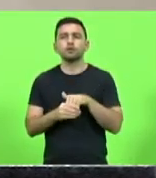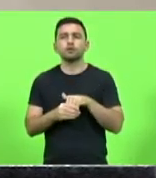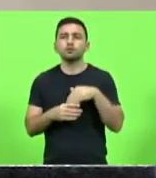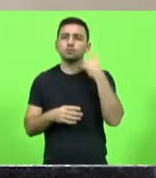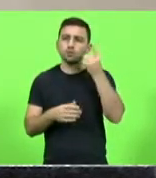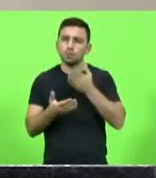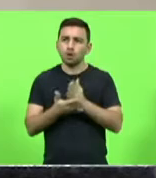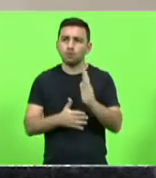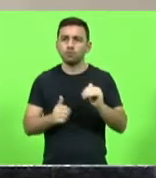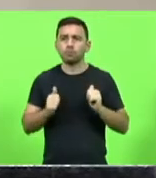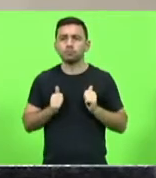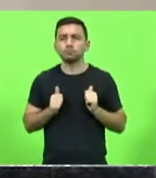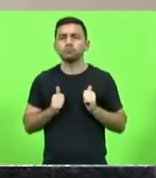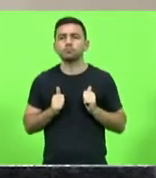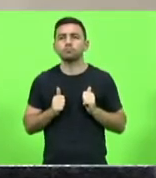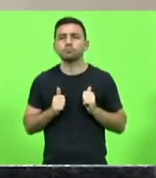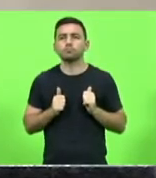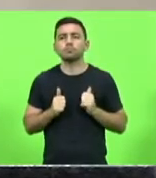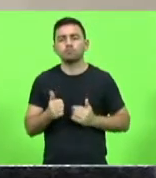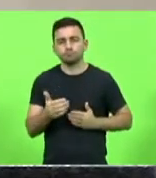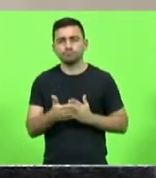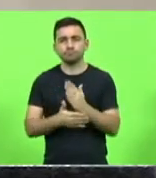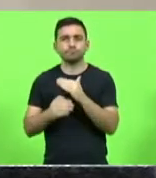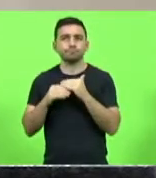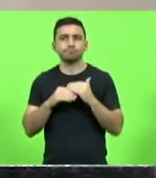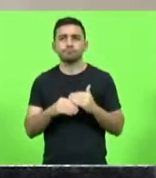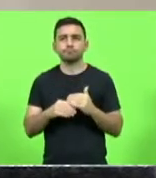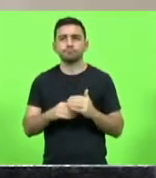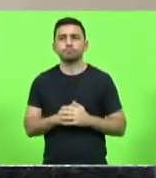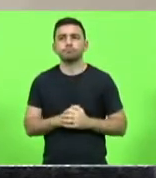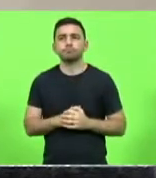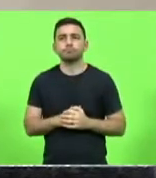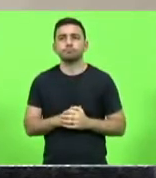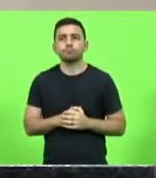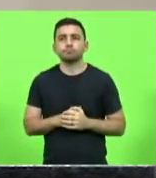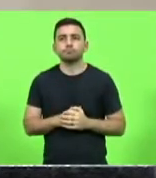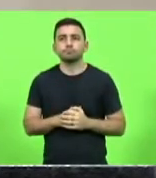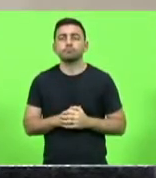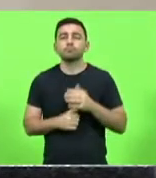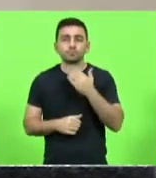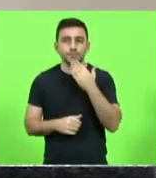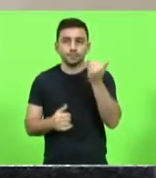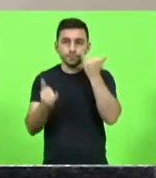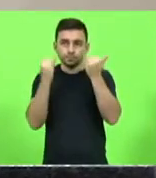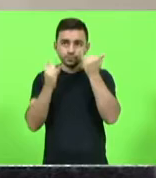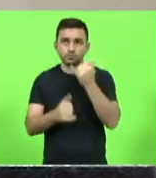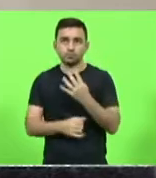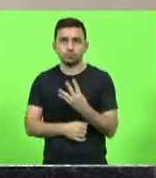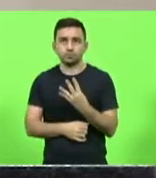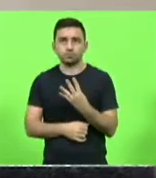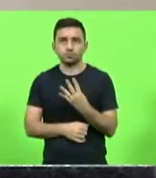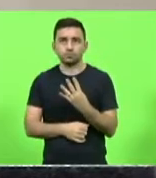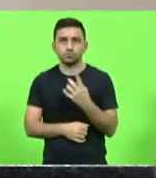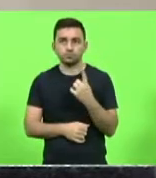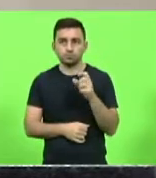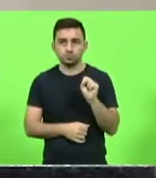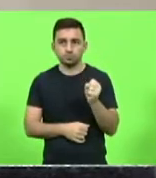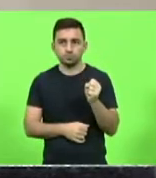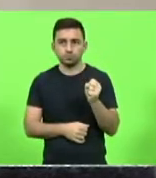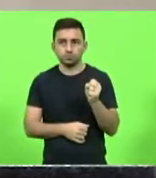aprovam, permaneçam como se encontra. Aprovado por unanimidade. Pedido de informação